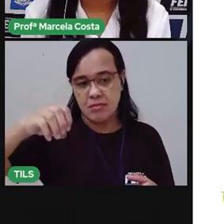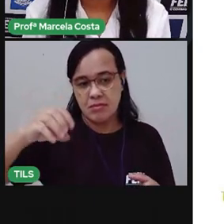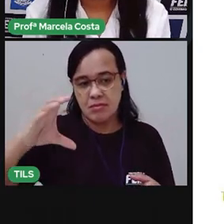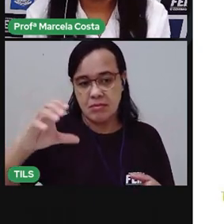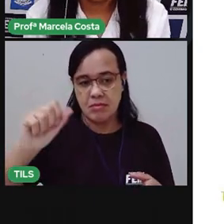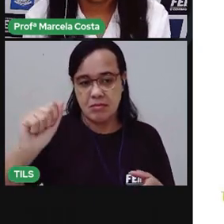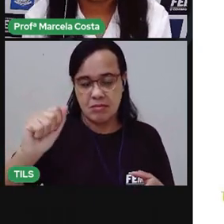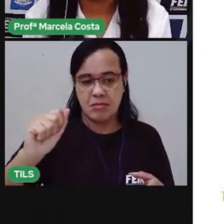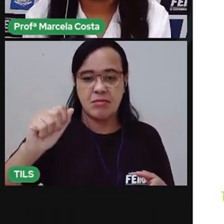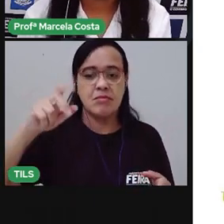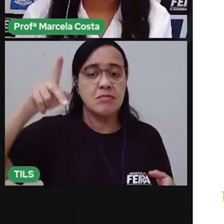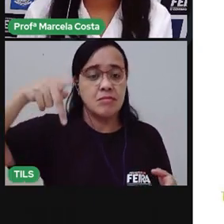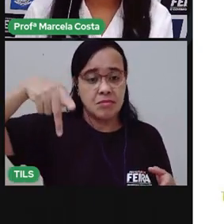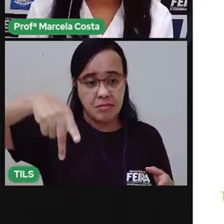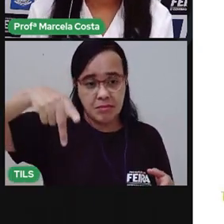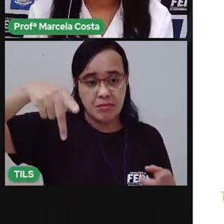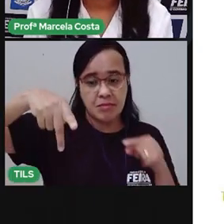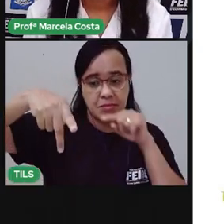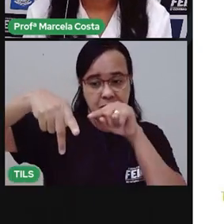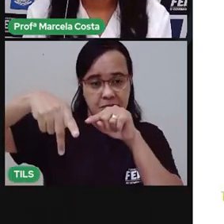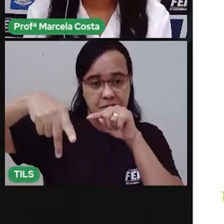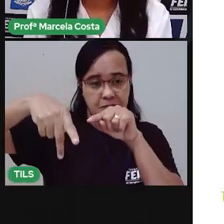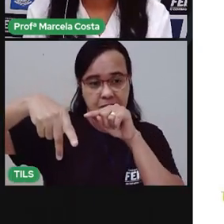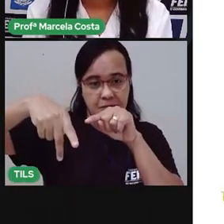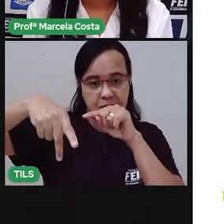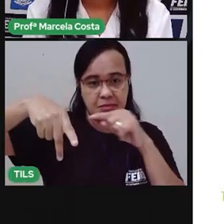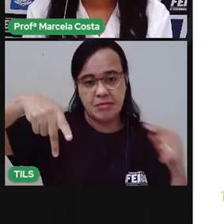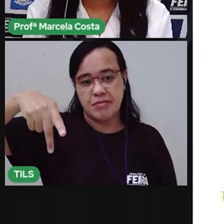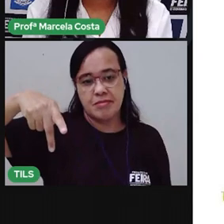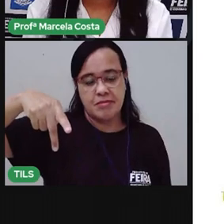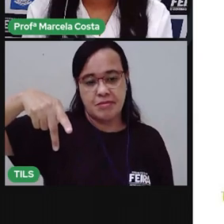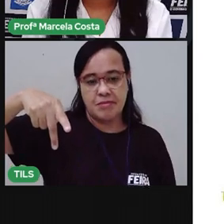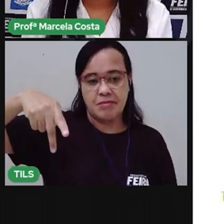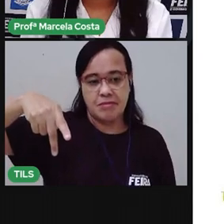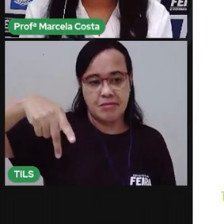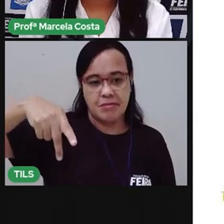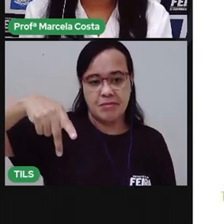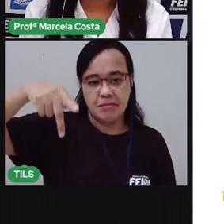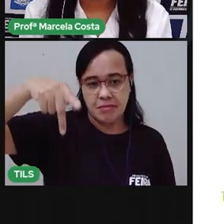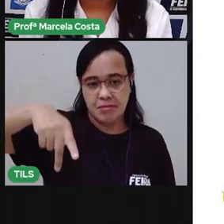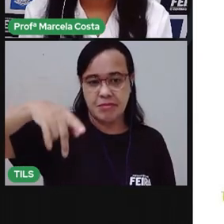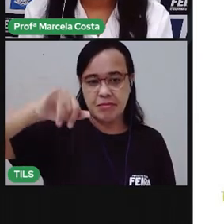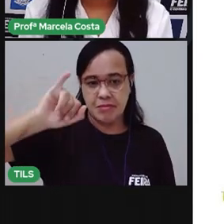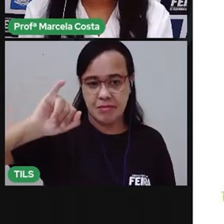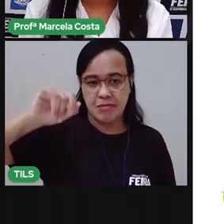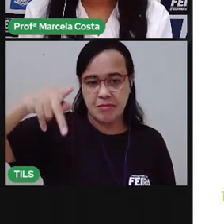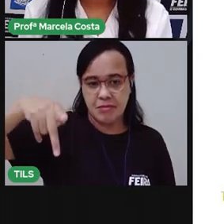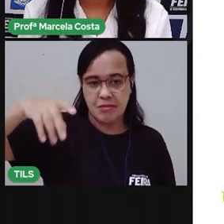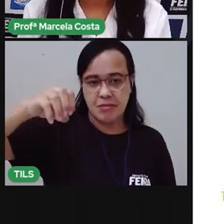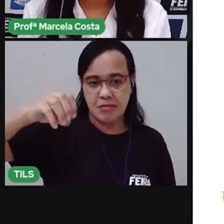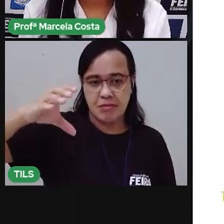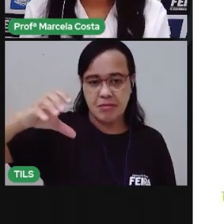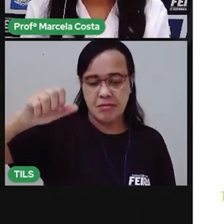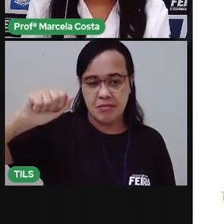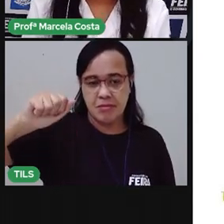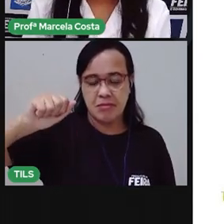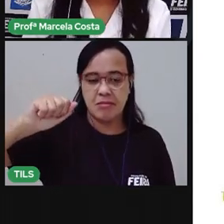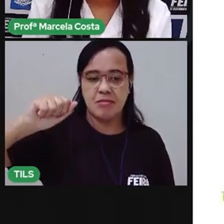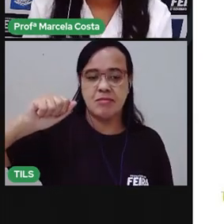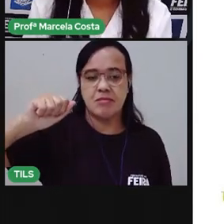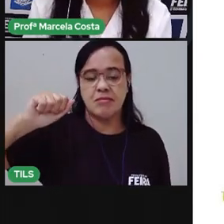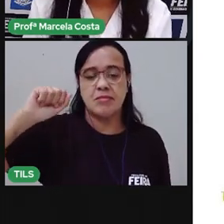o pênis o i o u k e qual é o último